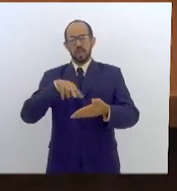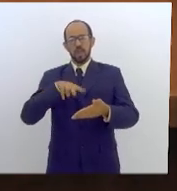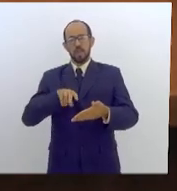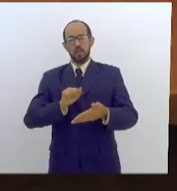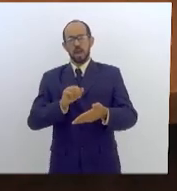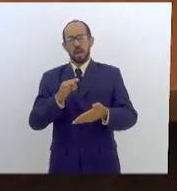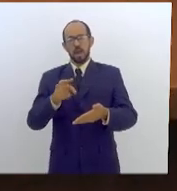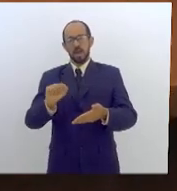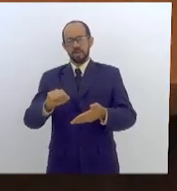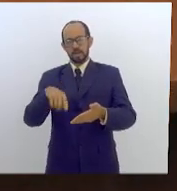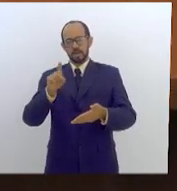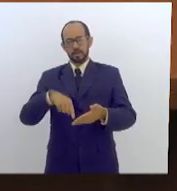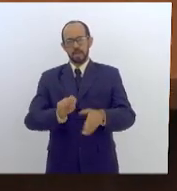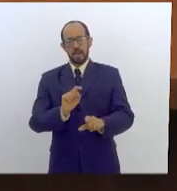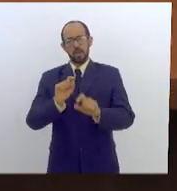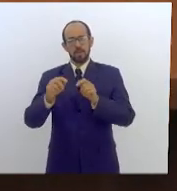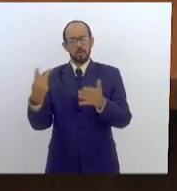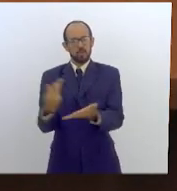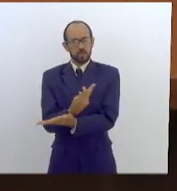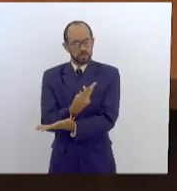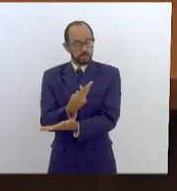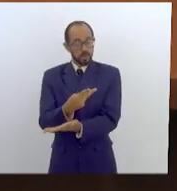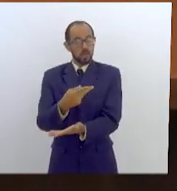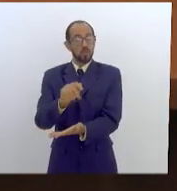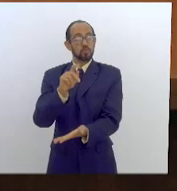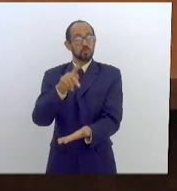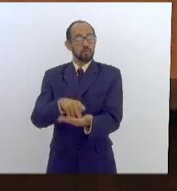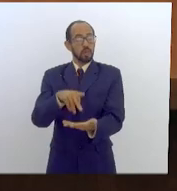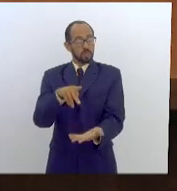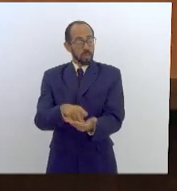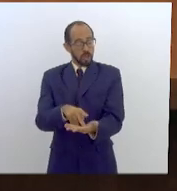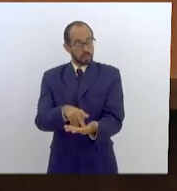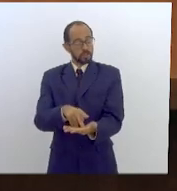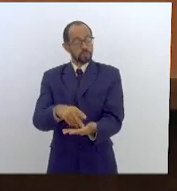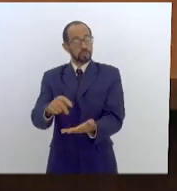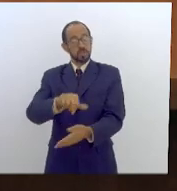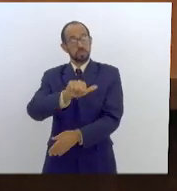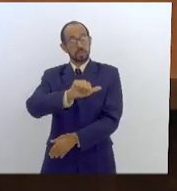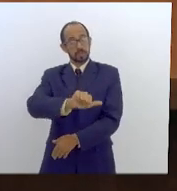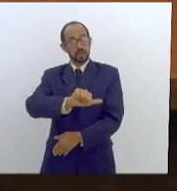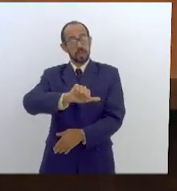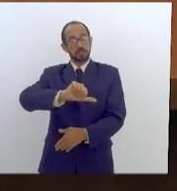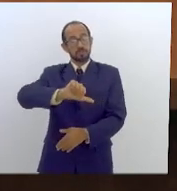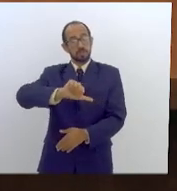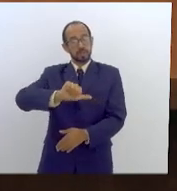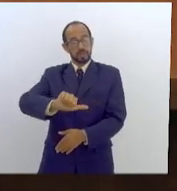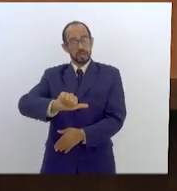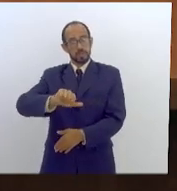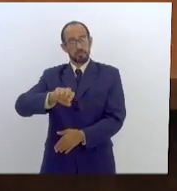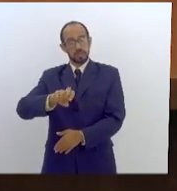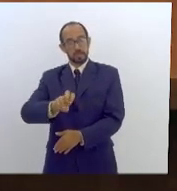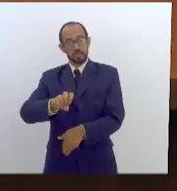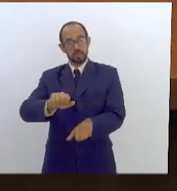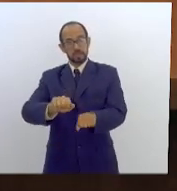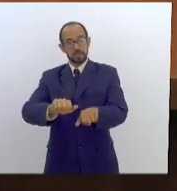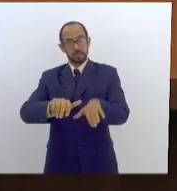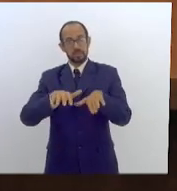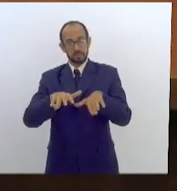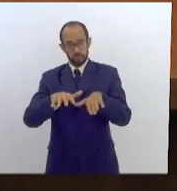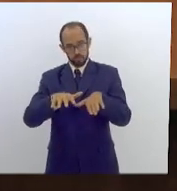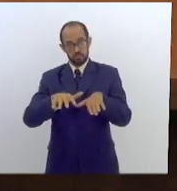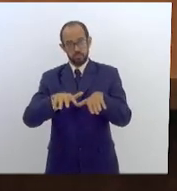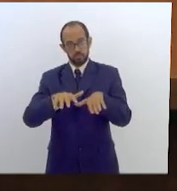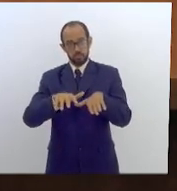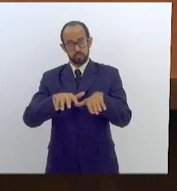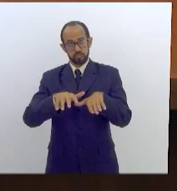ler ata que reflete com exatidão o ocorrido na centésima décima quinta sessão extraordinária